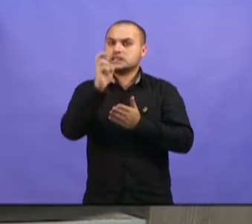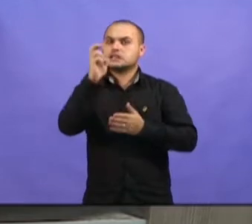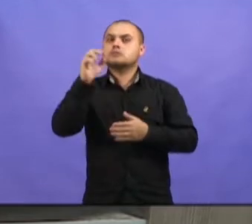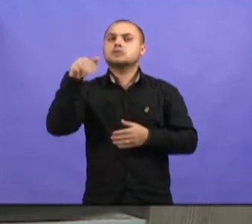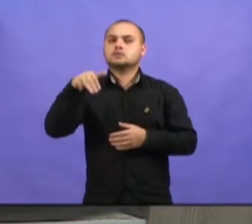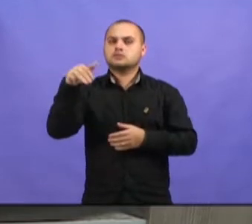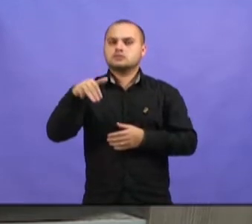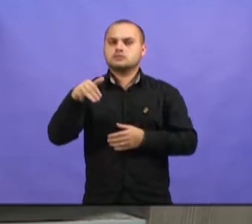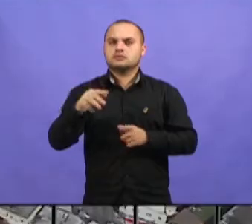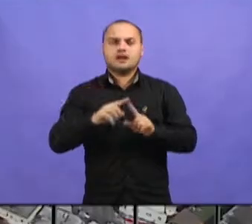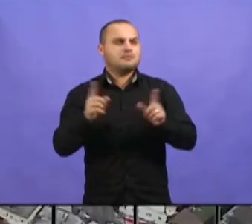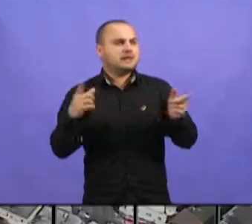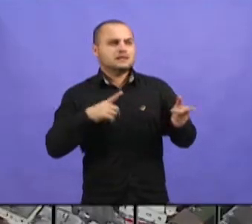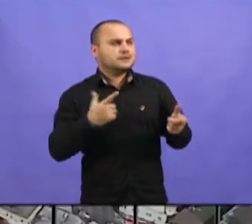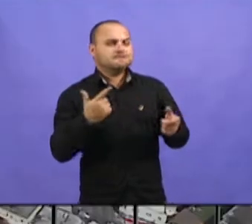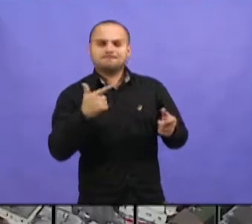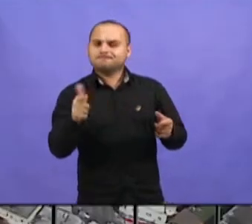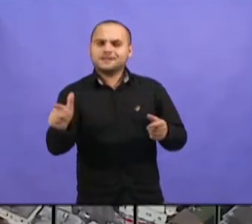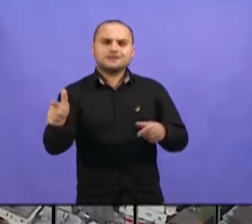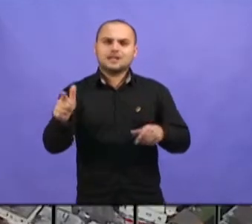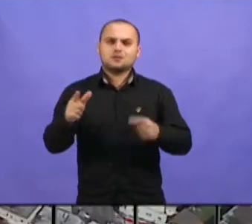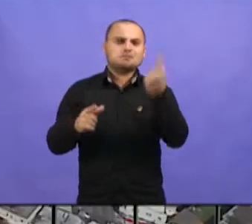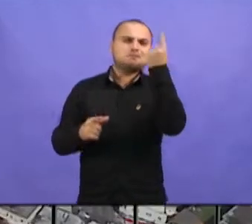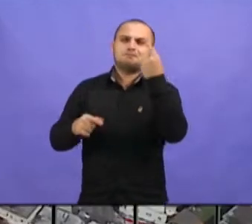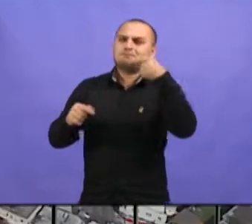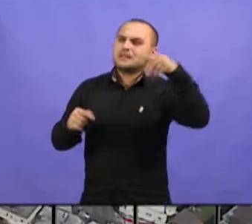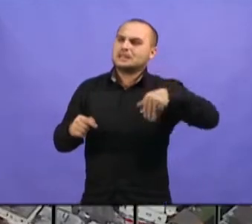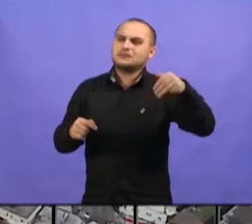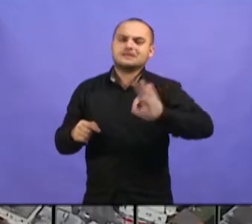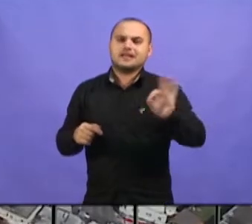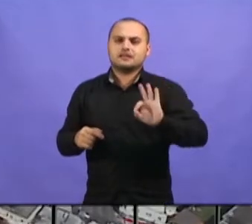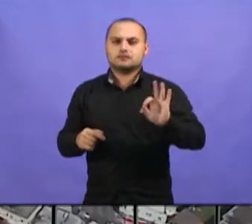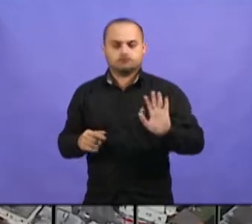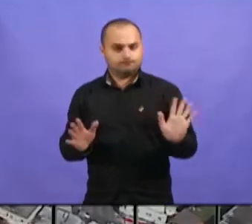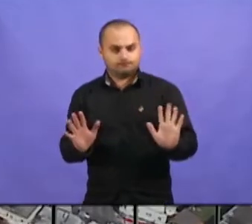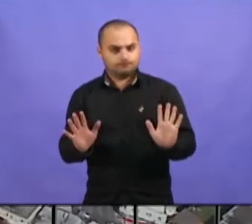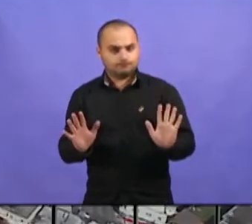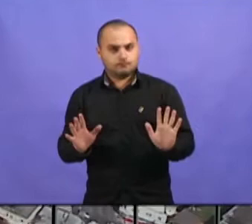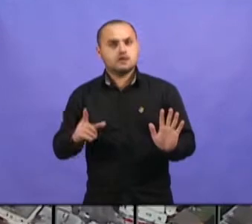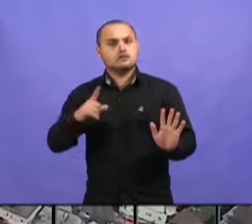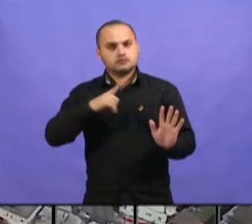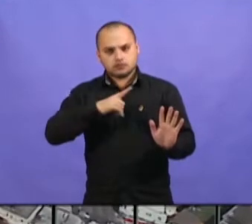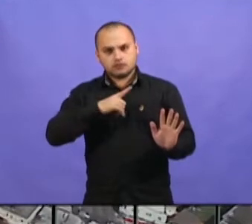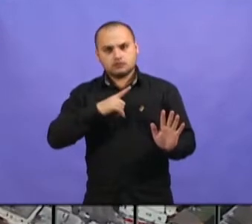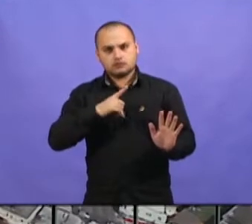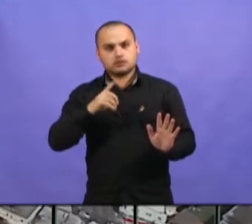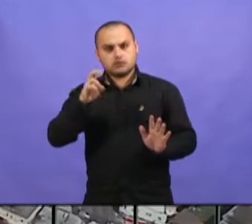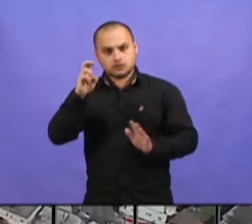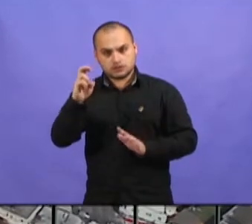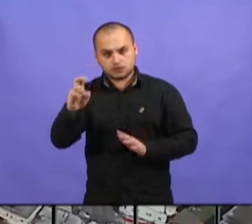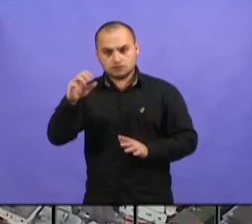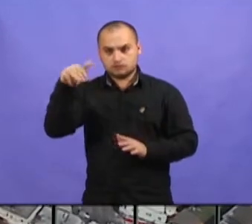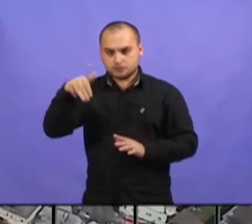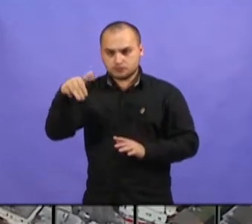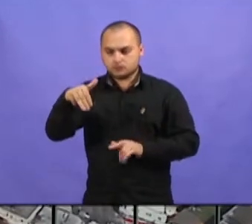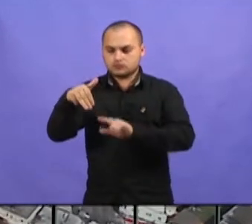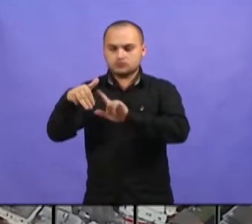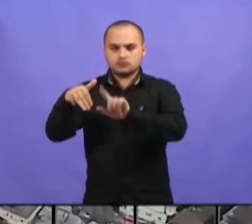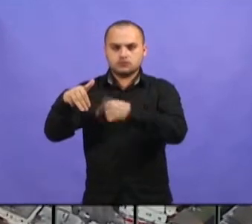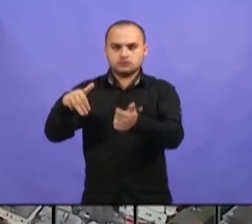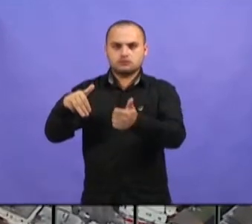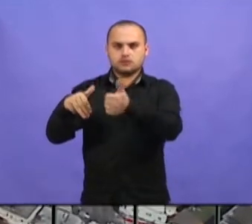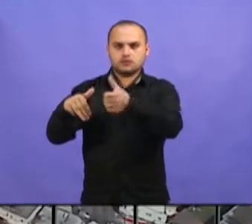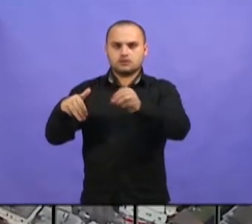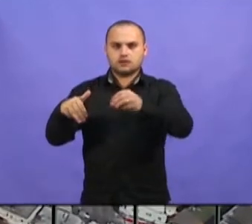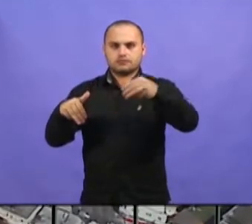minutos. Mas eu não tenho nem 1 minuto. Não, eu acredito que a gente tem. Então, 5, 10,